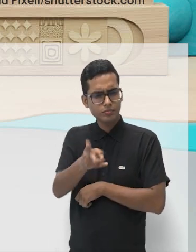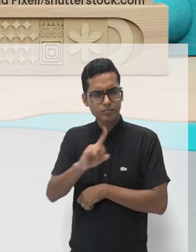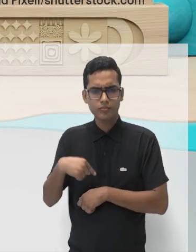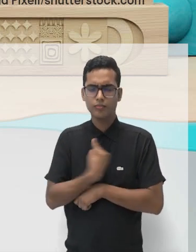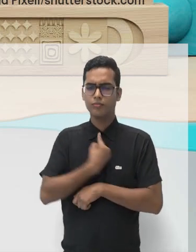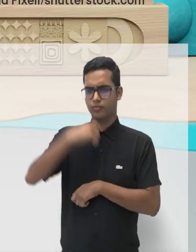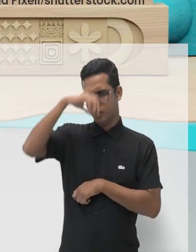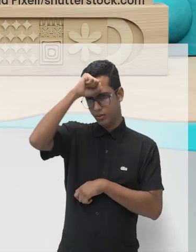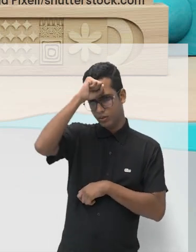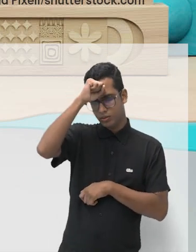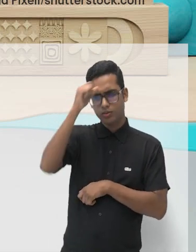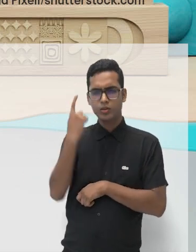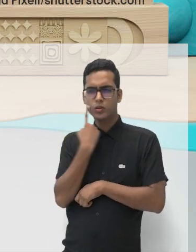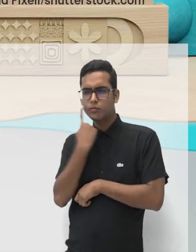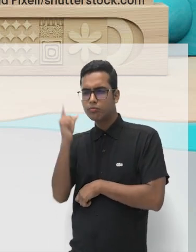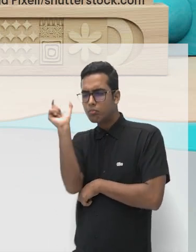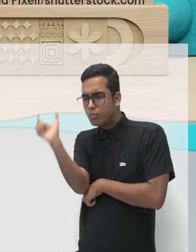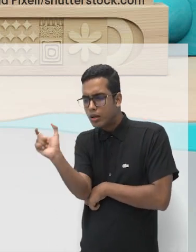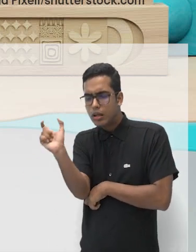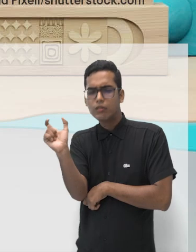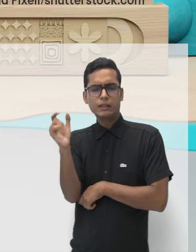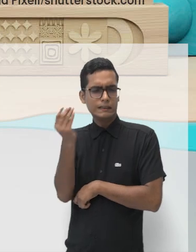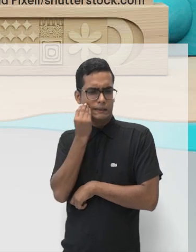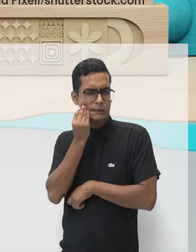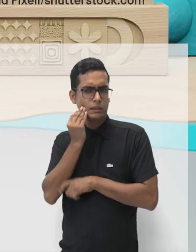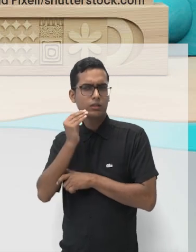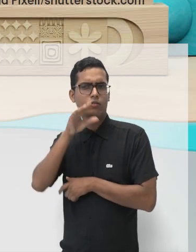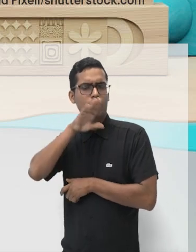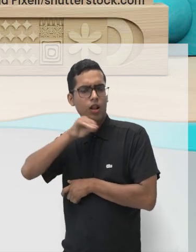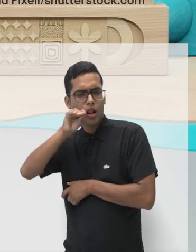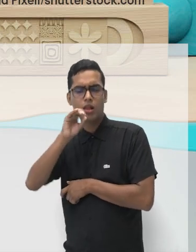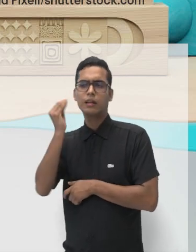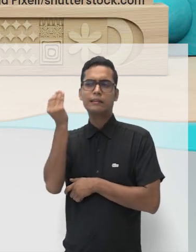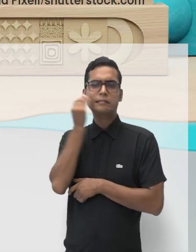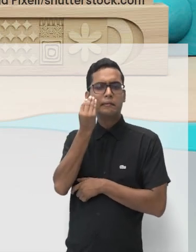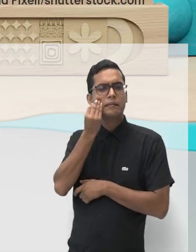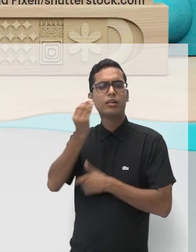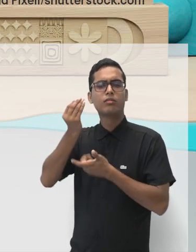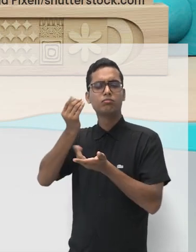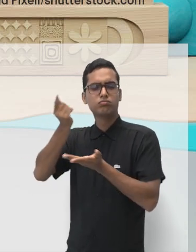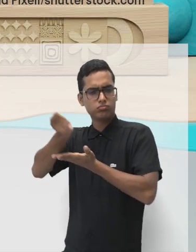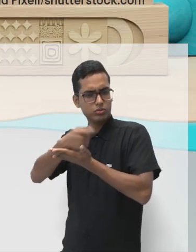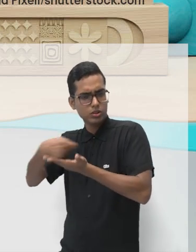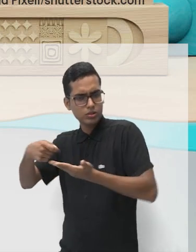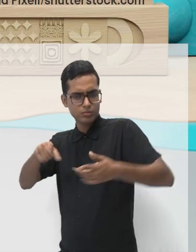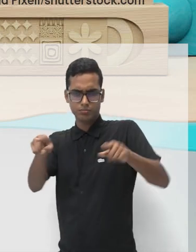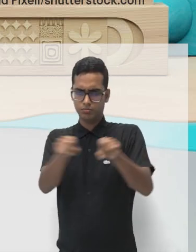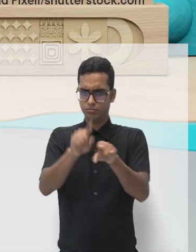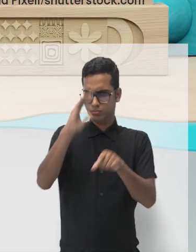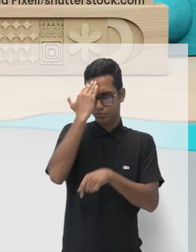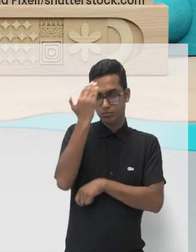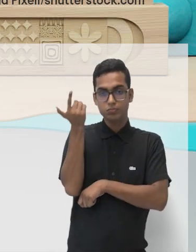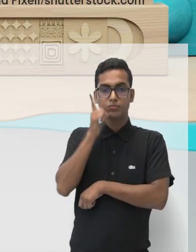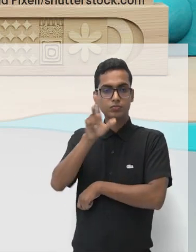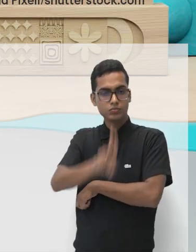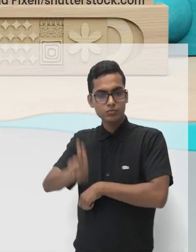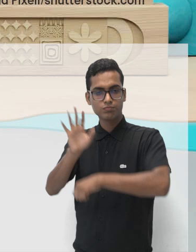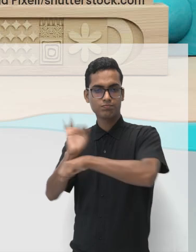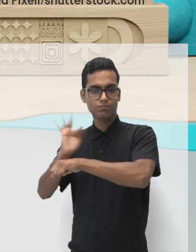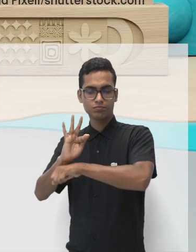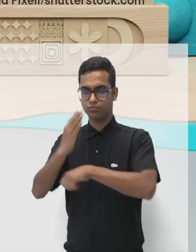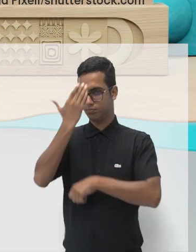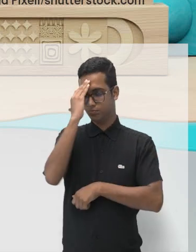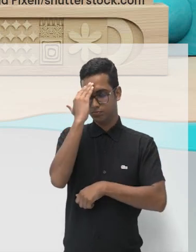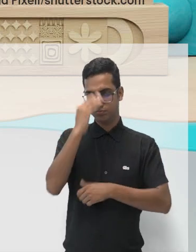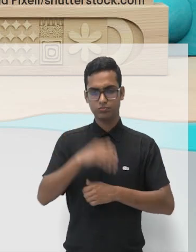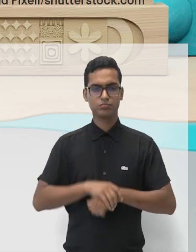comigo, tá? Então, vamos rever aqui outras expressões que são bem formais, que podemos usar no dia a